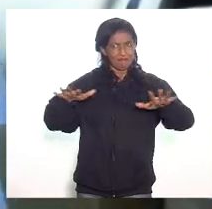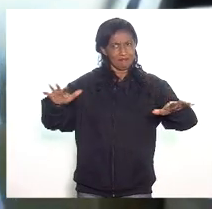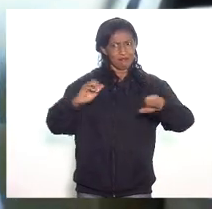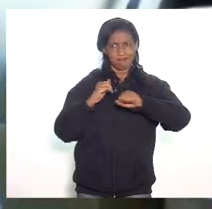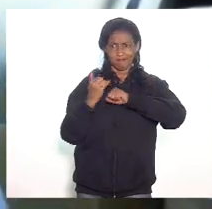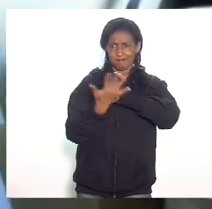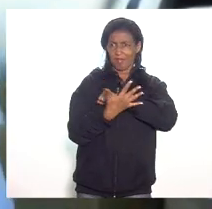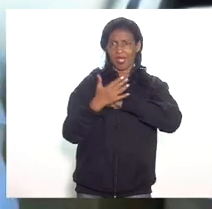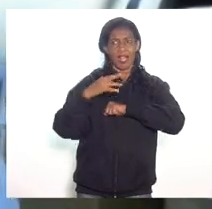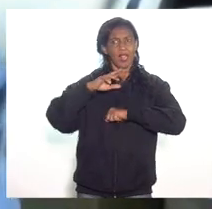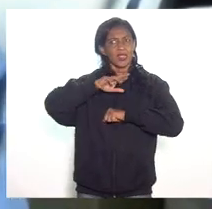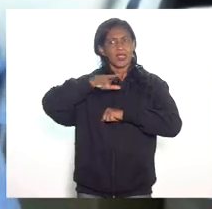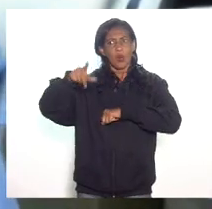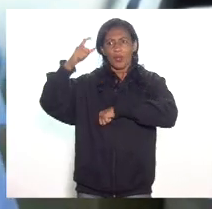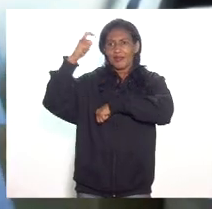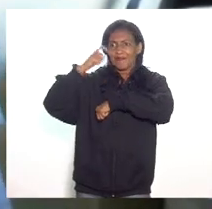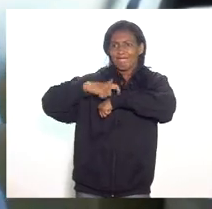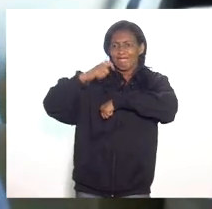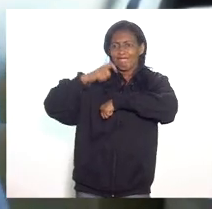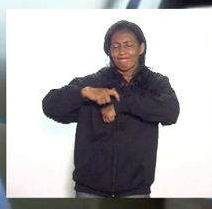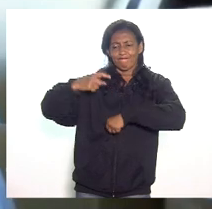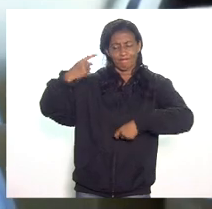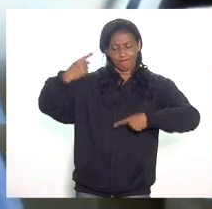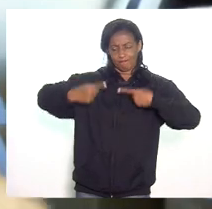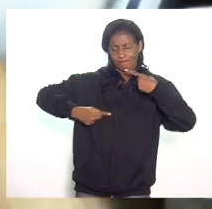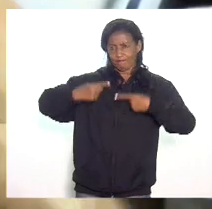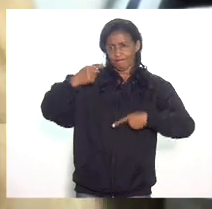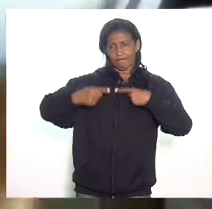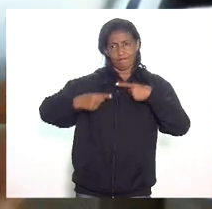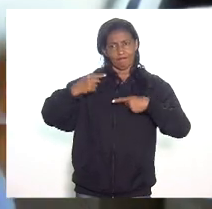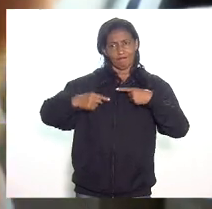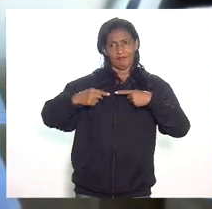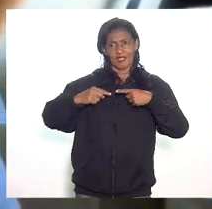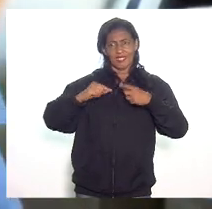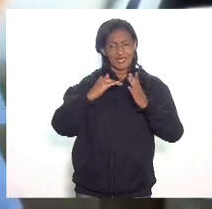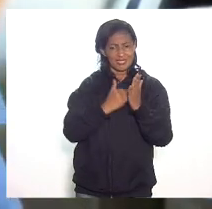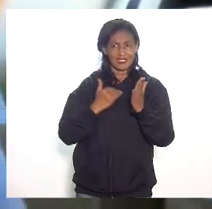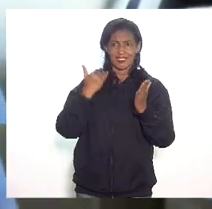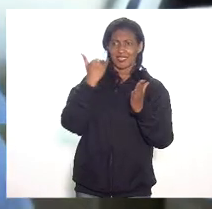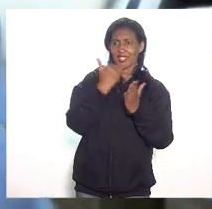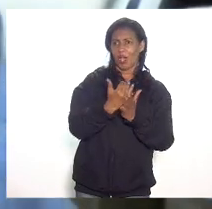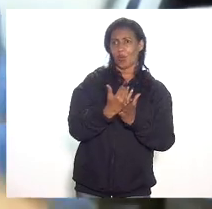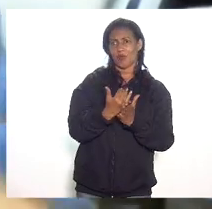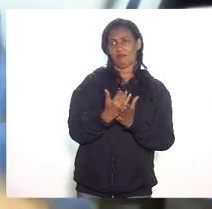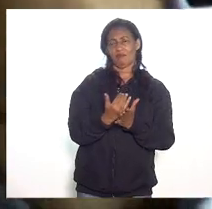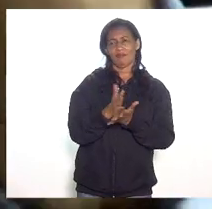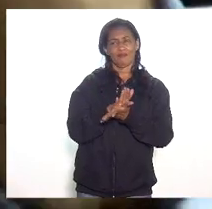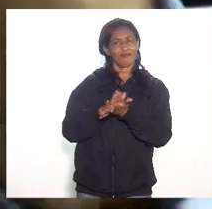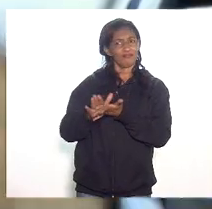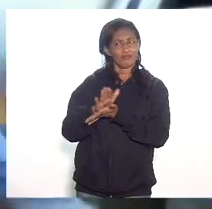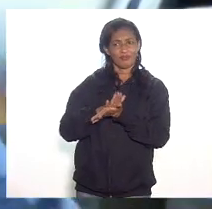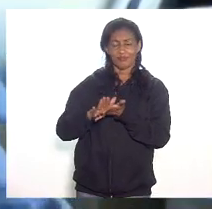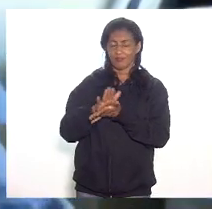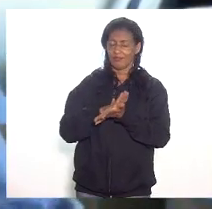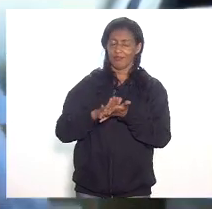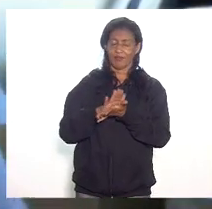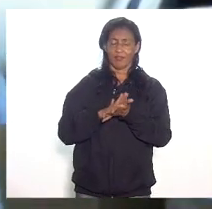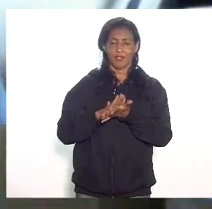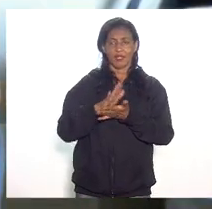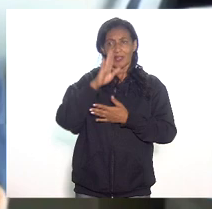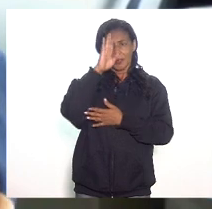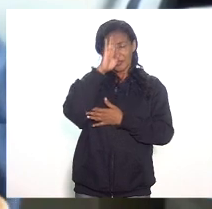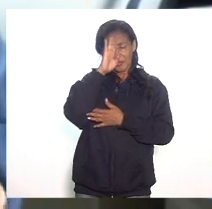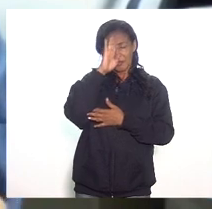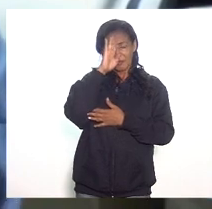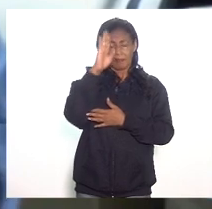tempo político de discutir nenhum reajuste, principalmente se for entrar em vigor